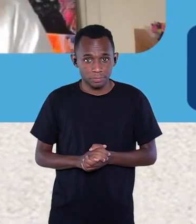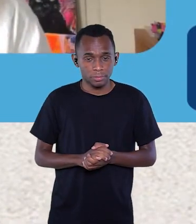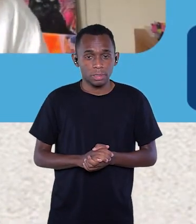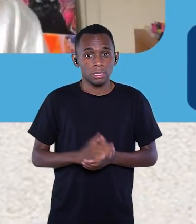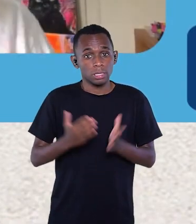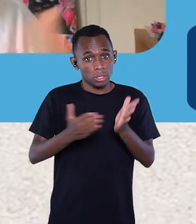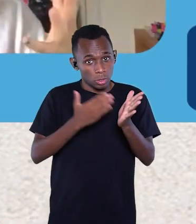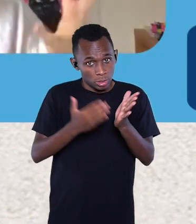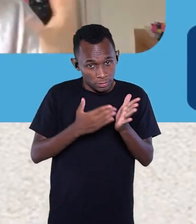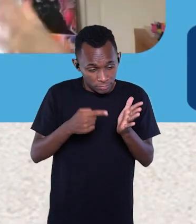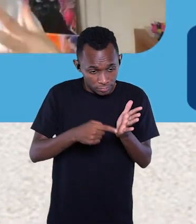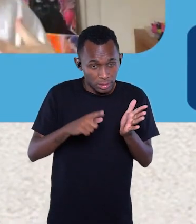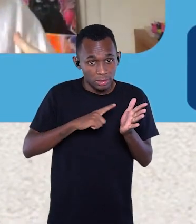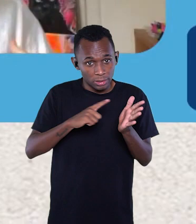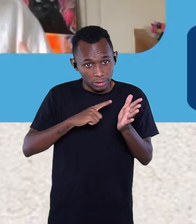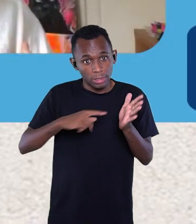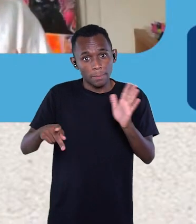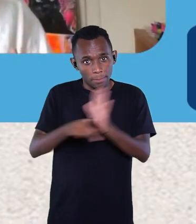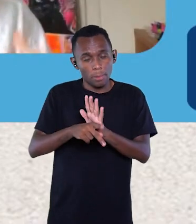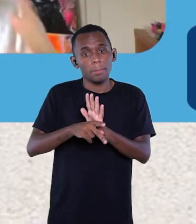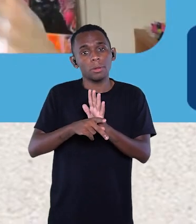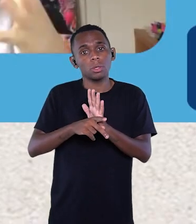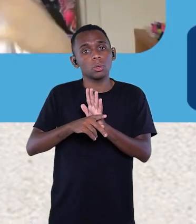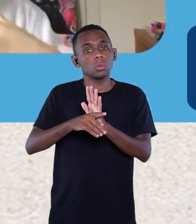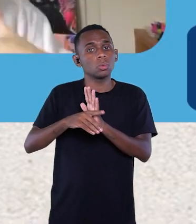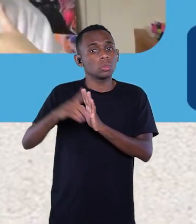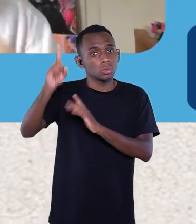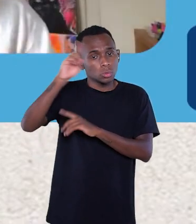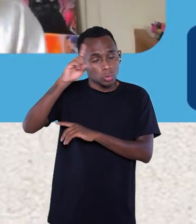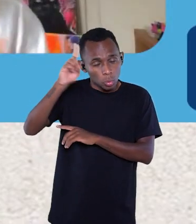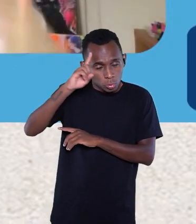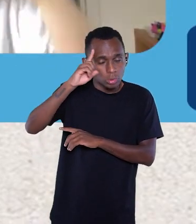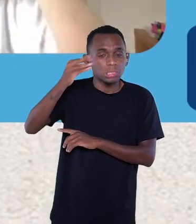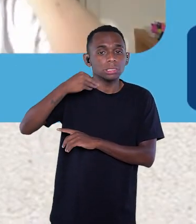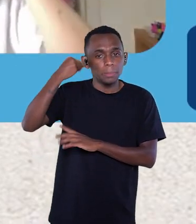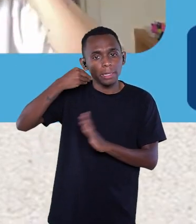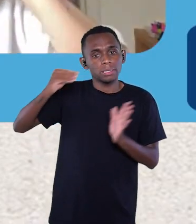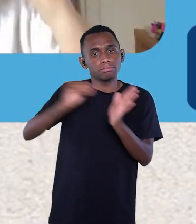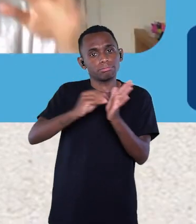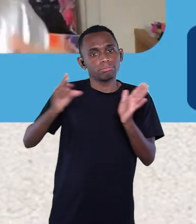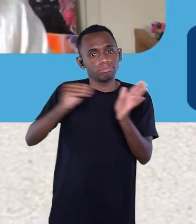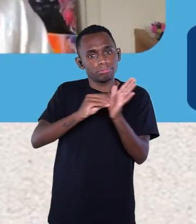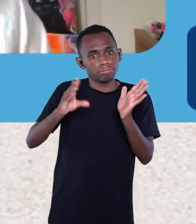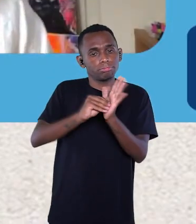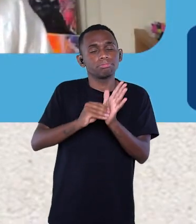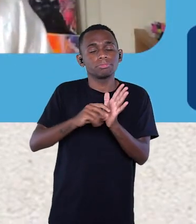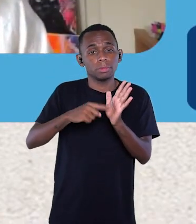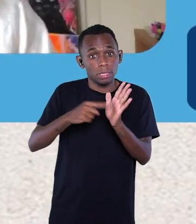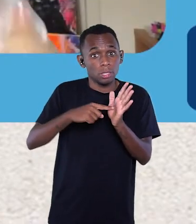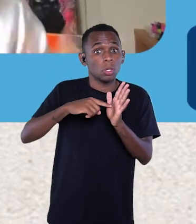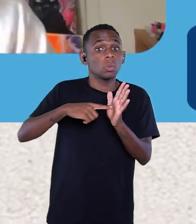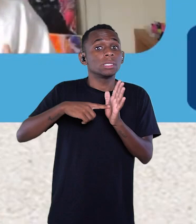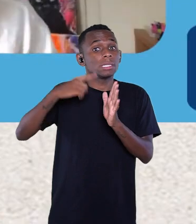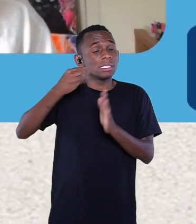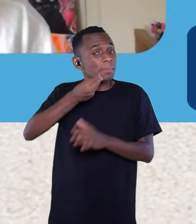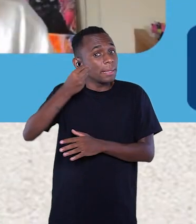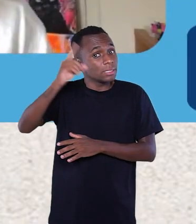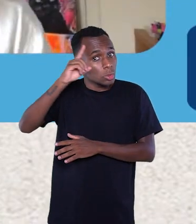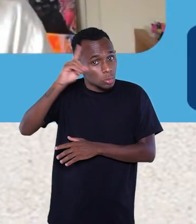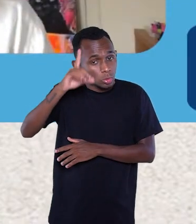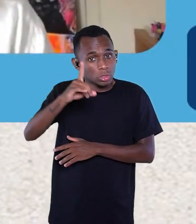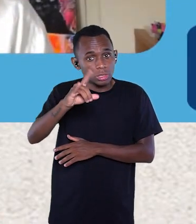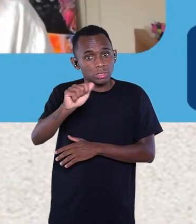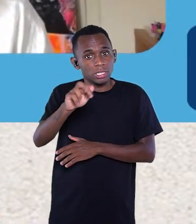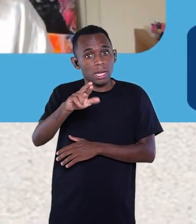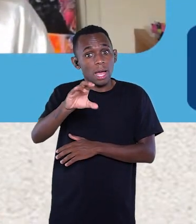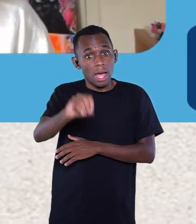livro tem um trecho de um livro diário, né? Assim, de uma parte de um diário. Esse diário eu estou terminando ele para